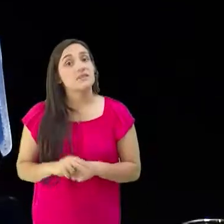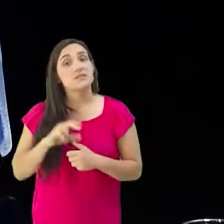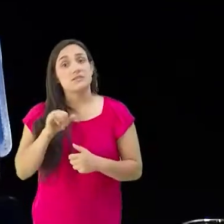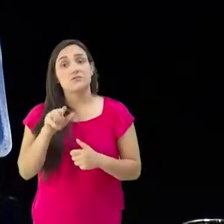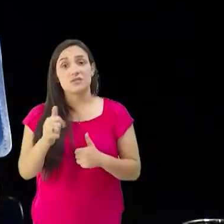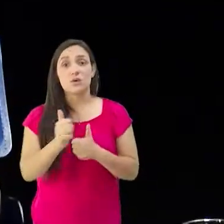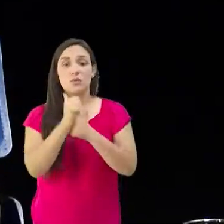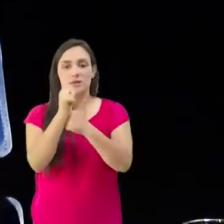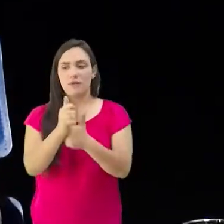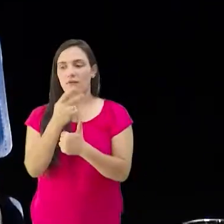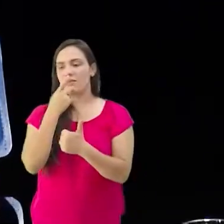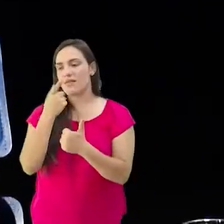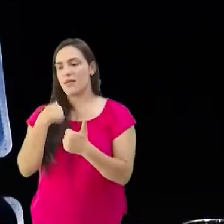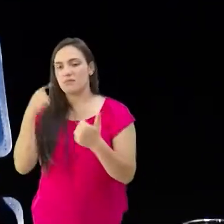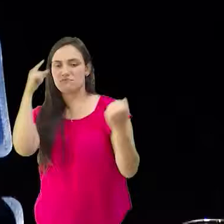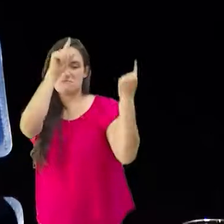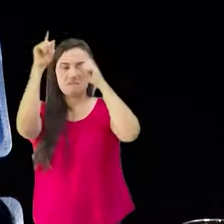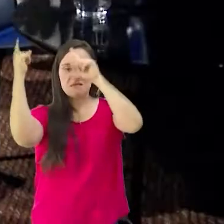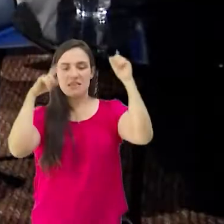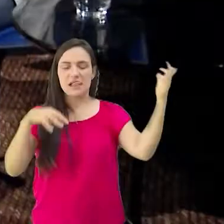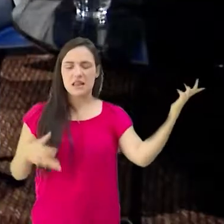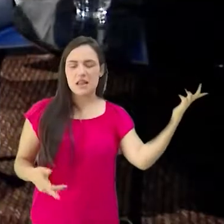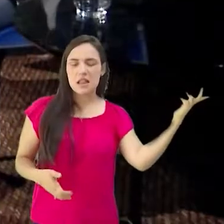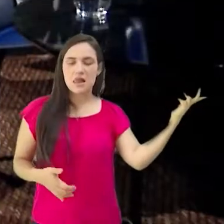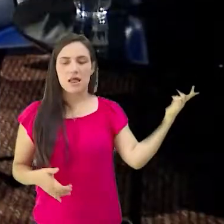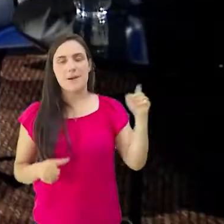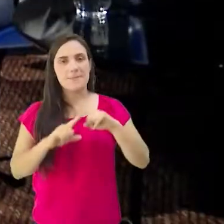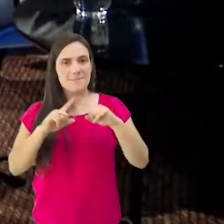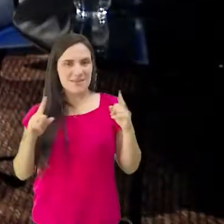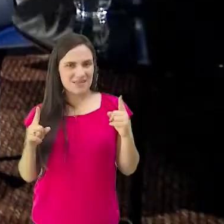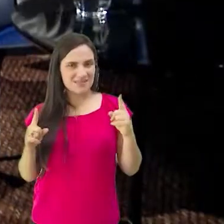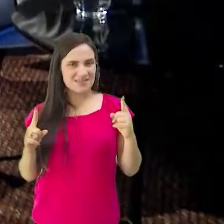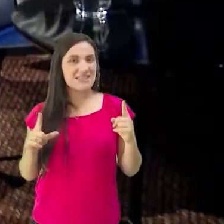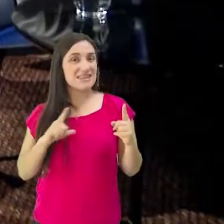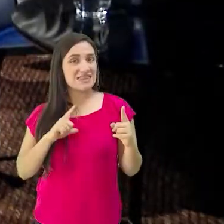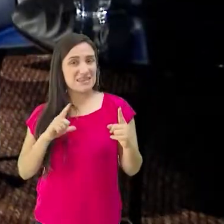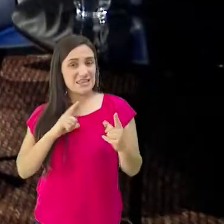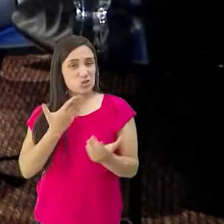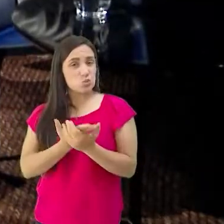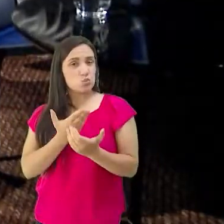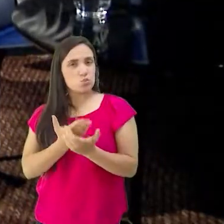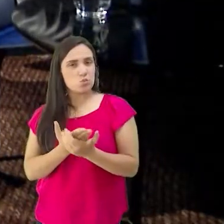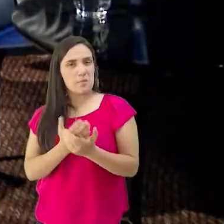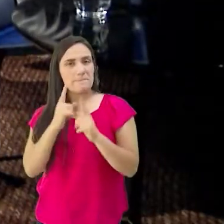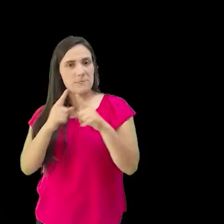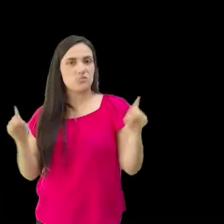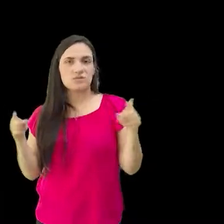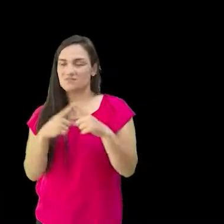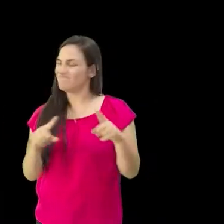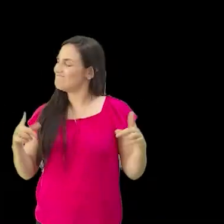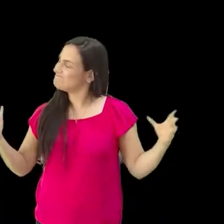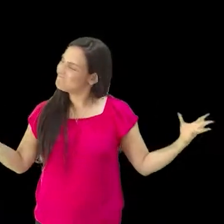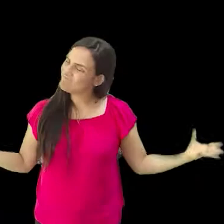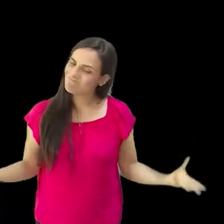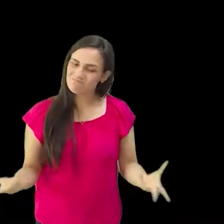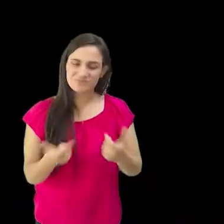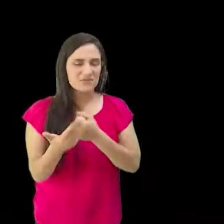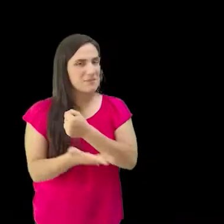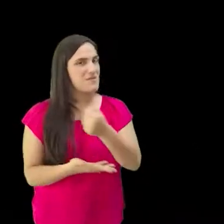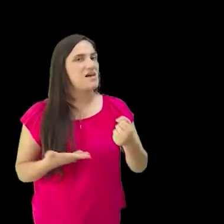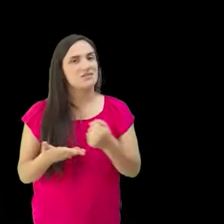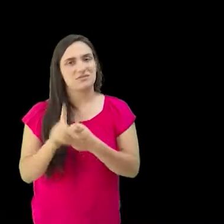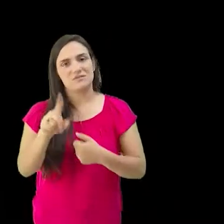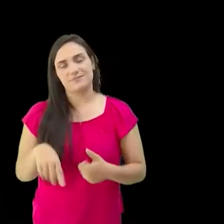está nos acompanhando, intuição, pegada faz bem. Mas a teoria é fundamental, né? Não tem como. Fundamental. Né? Eu vejo, eu sofro isso,